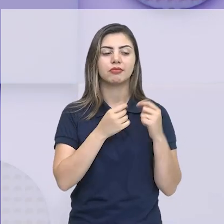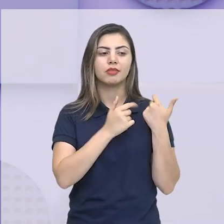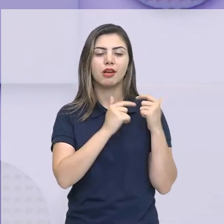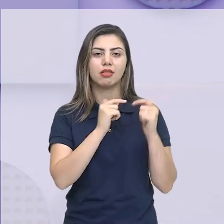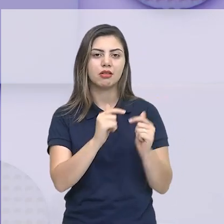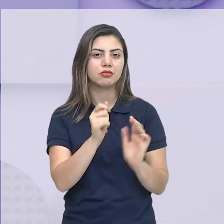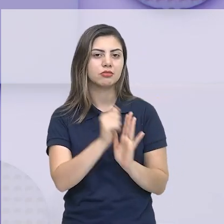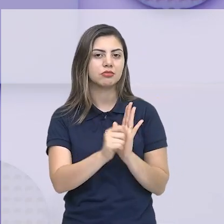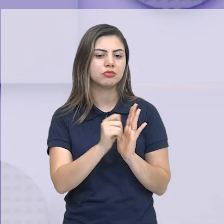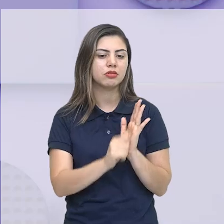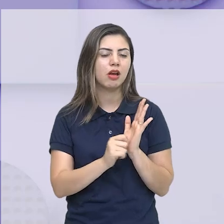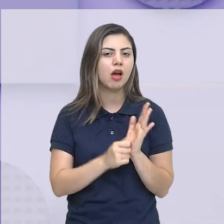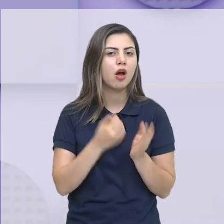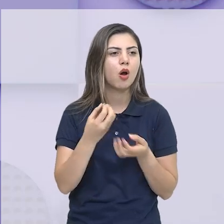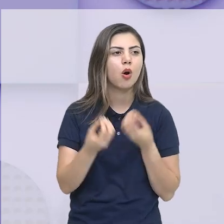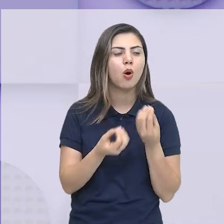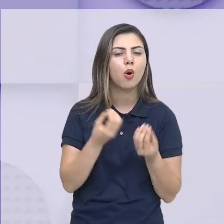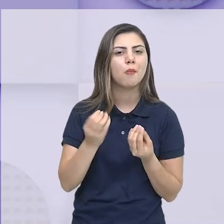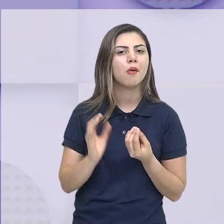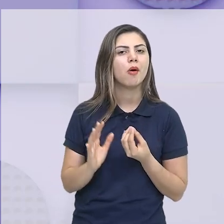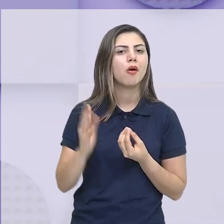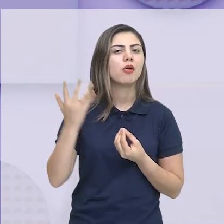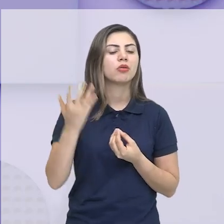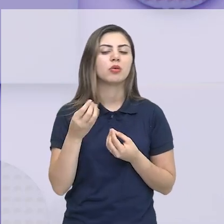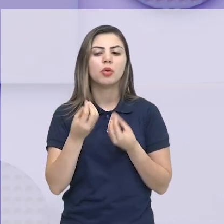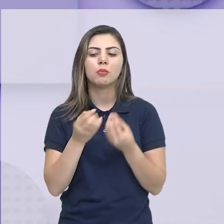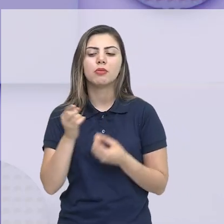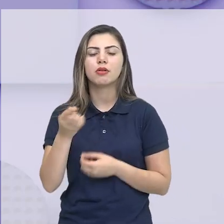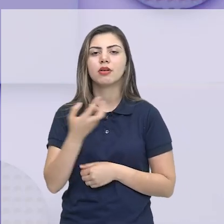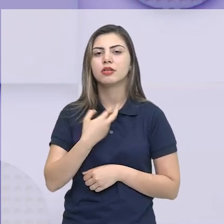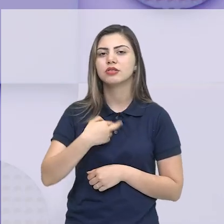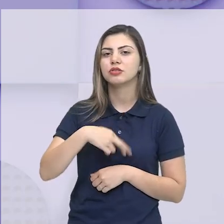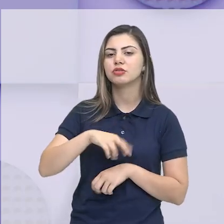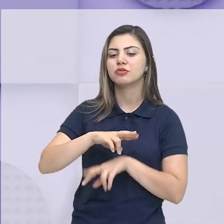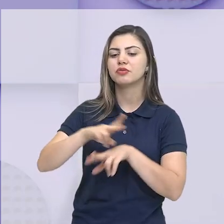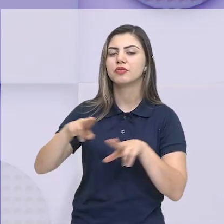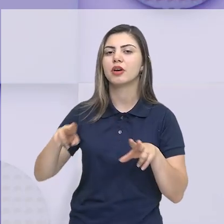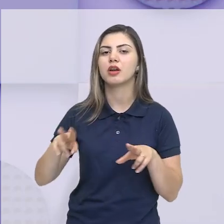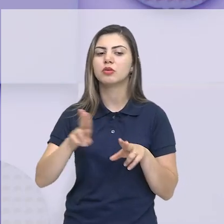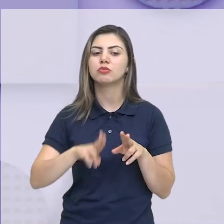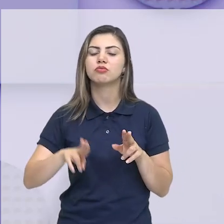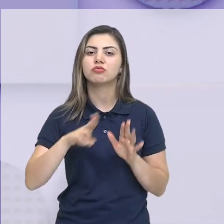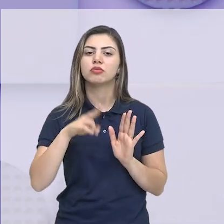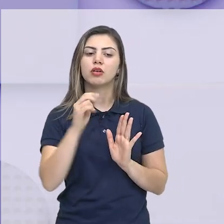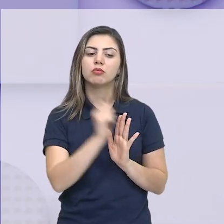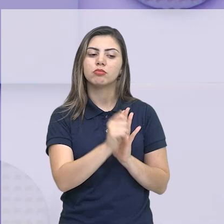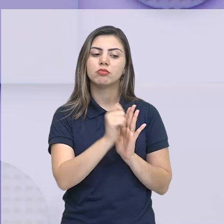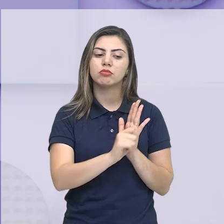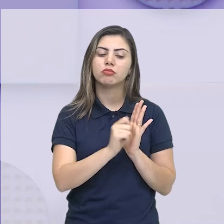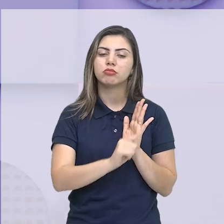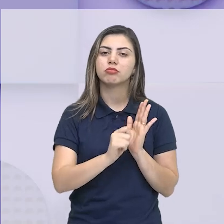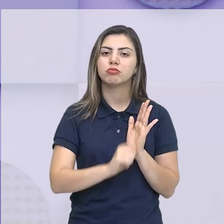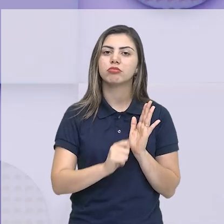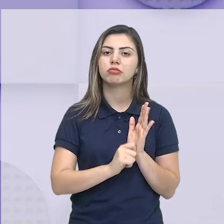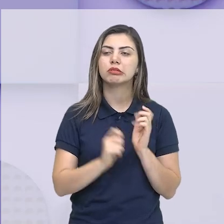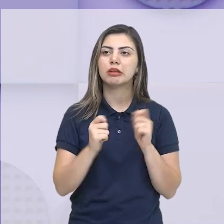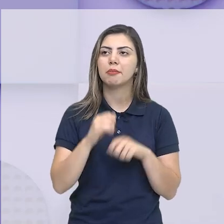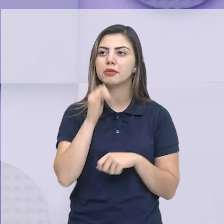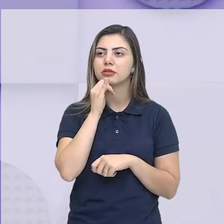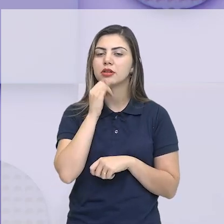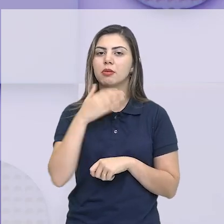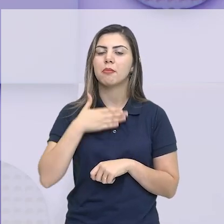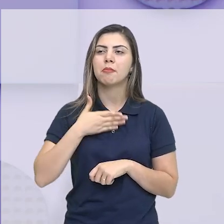que aconteceu, como é que, de certa forma, as religiões se utilizaram da tradição escrita para poder registrar